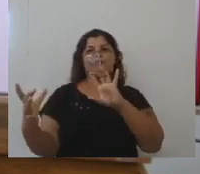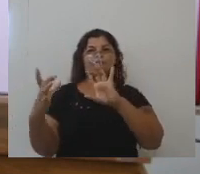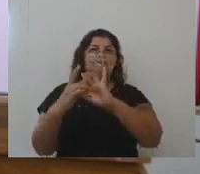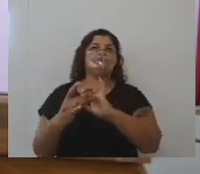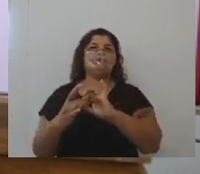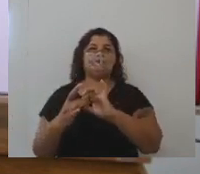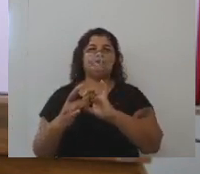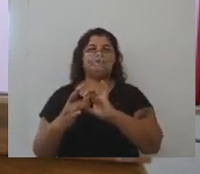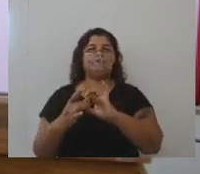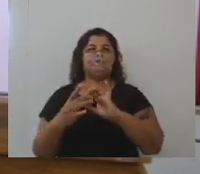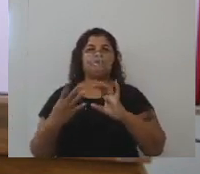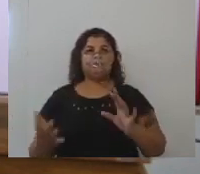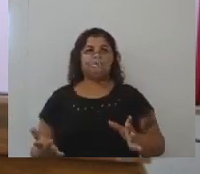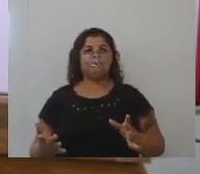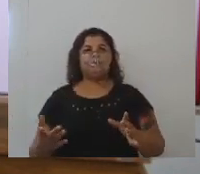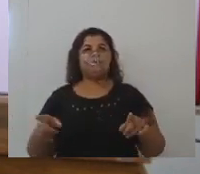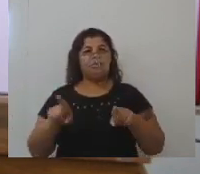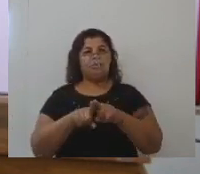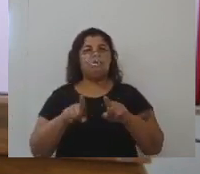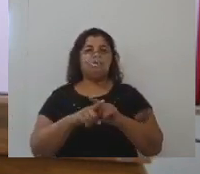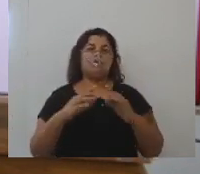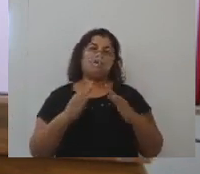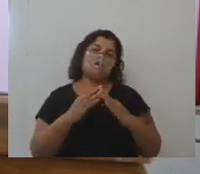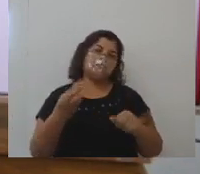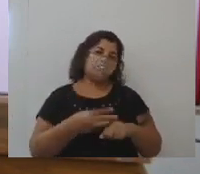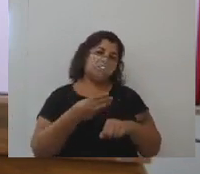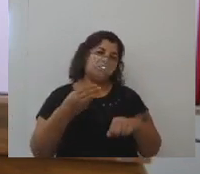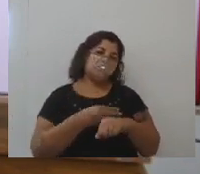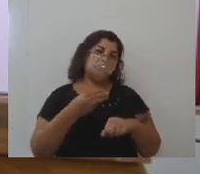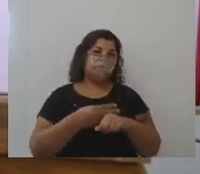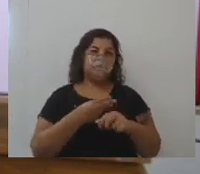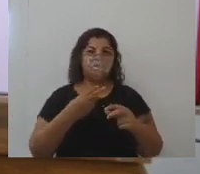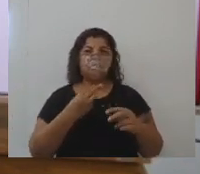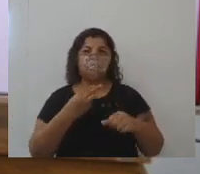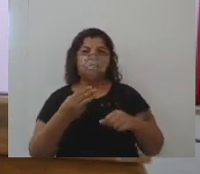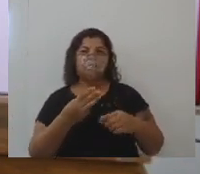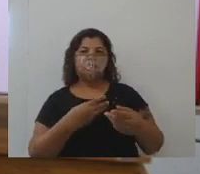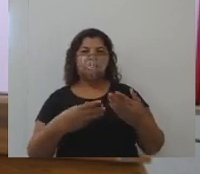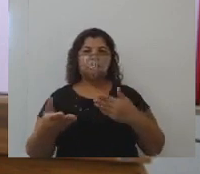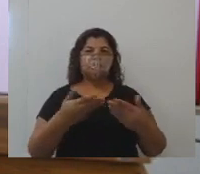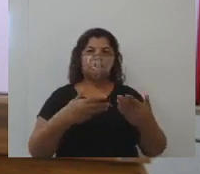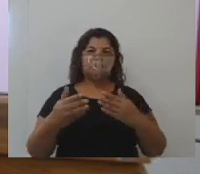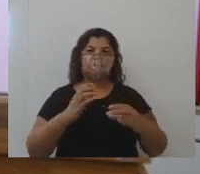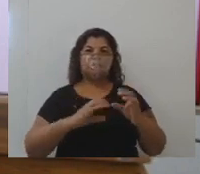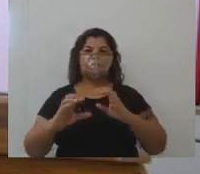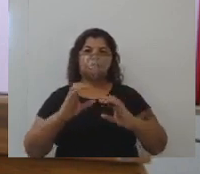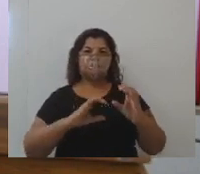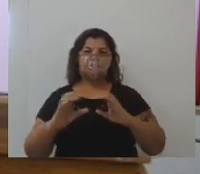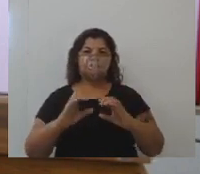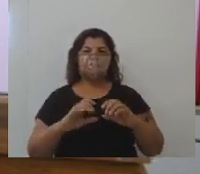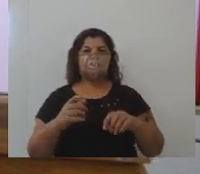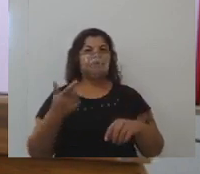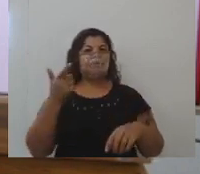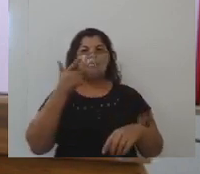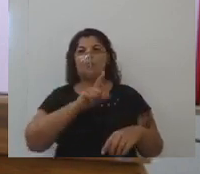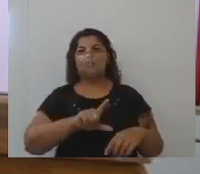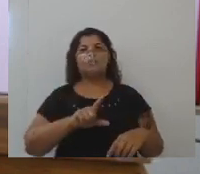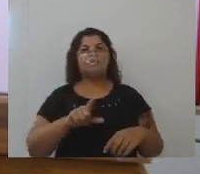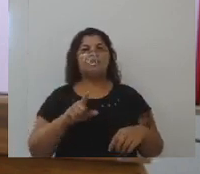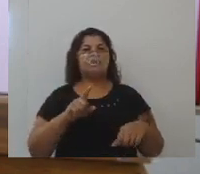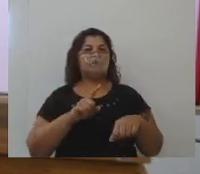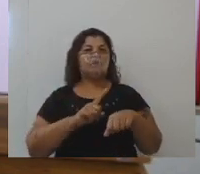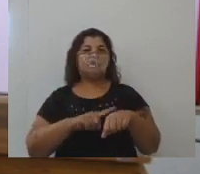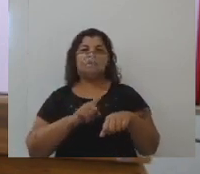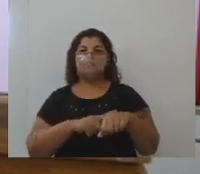isso aqui é quando a gente está em casa no WhatsApp, trabalhando. Isso aqui é quando a gente não consegue mais dar